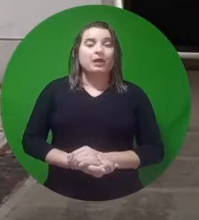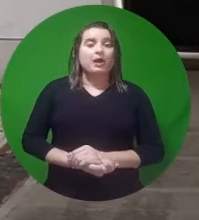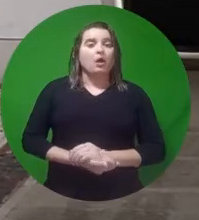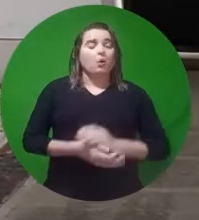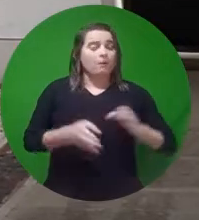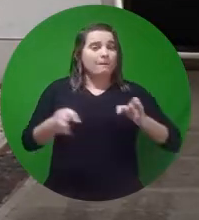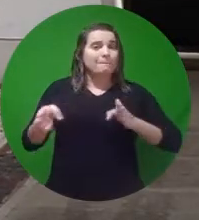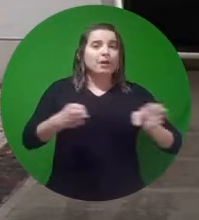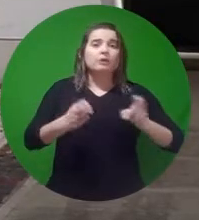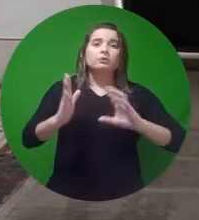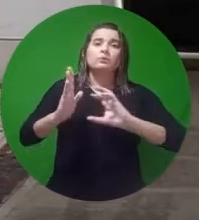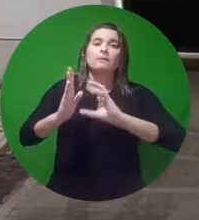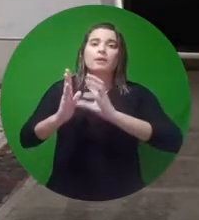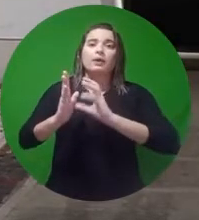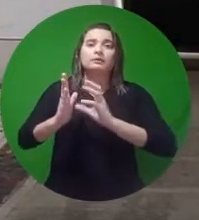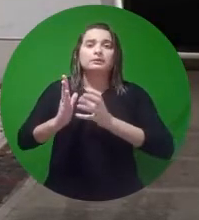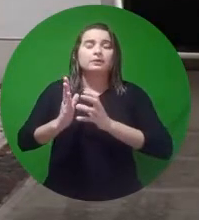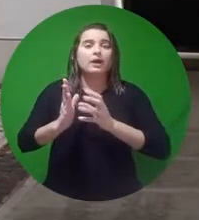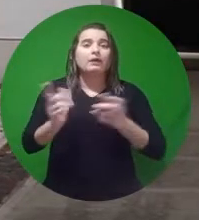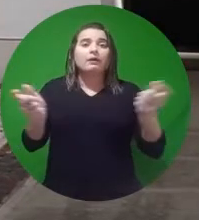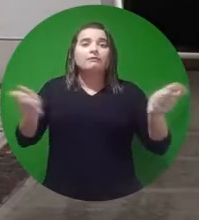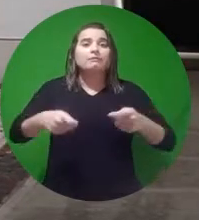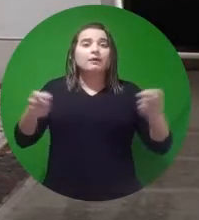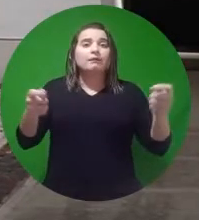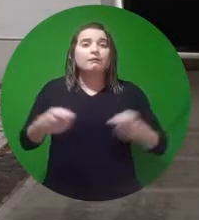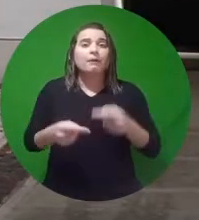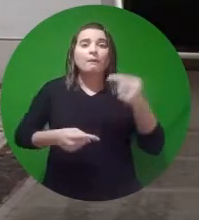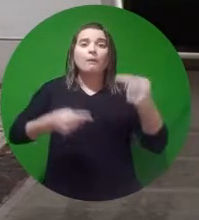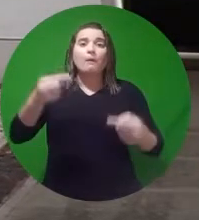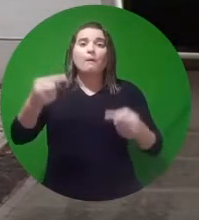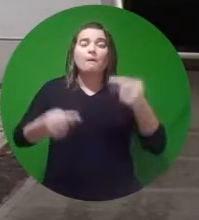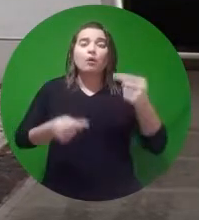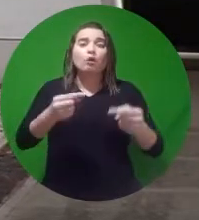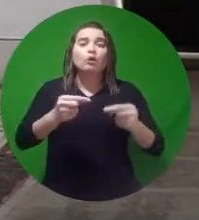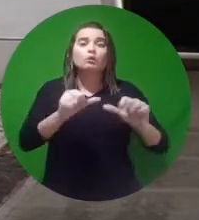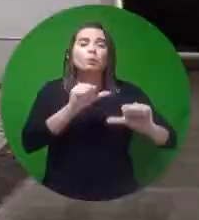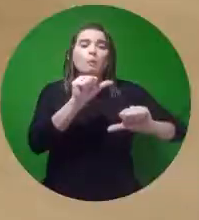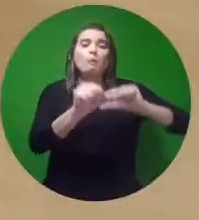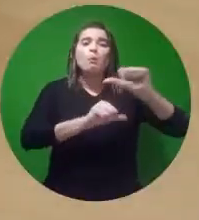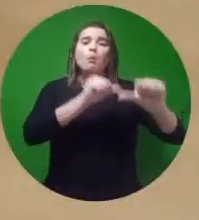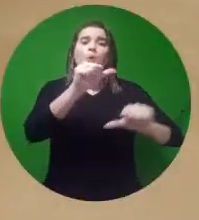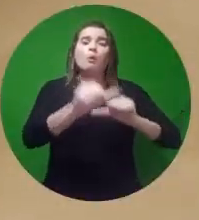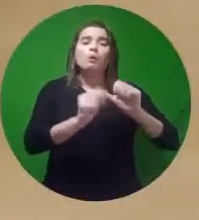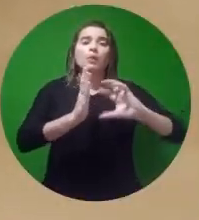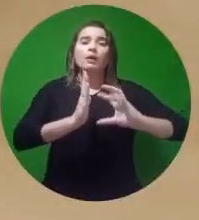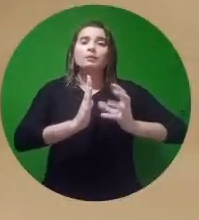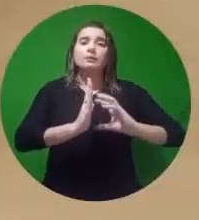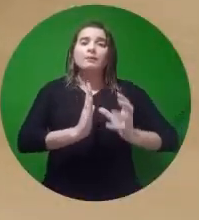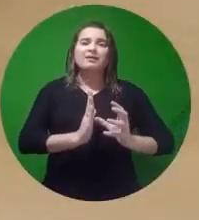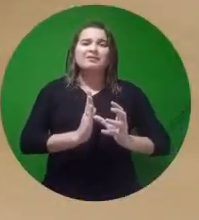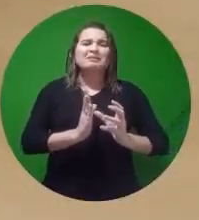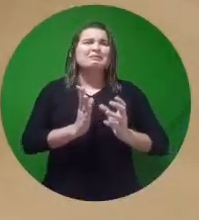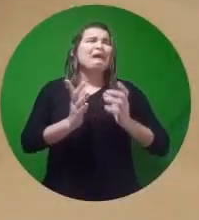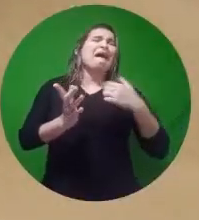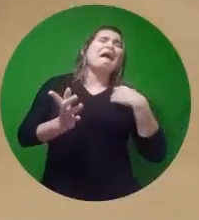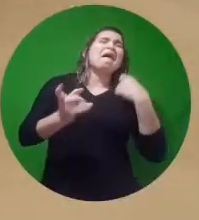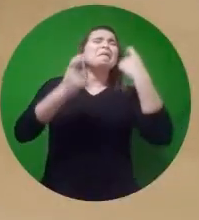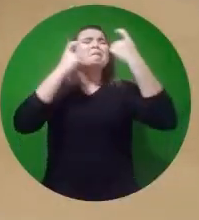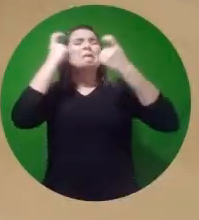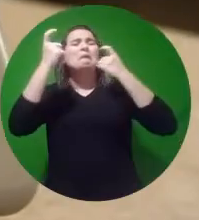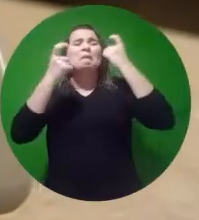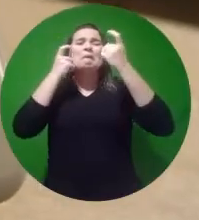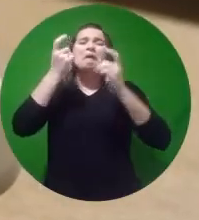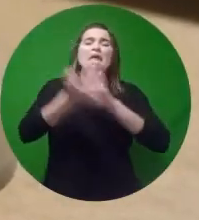A janela partidária é a oportunidade que muitos políticos têm para trocar de partido sem se preocupar com a perda do